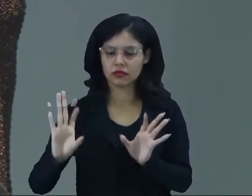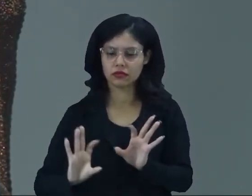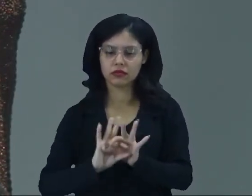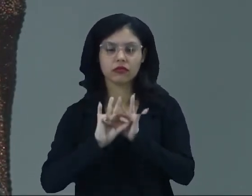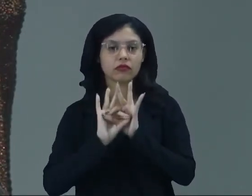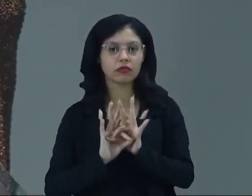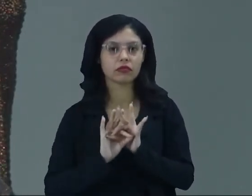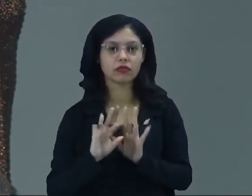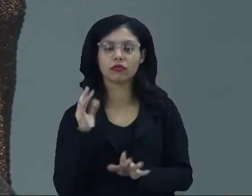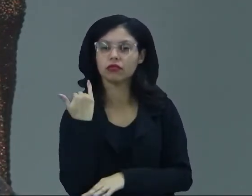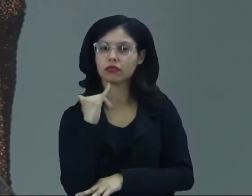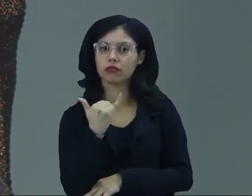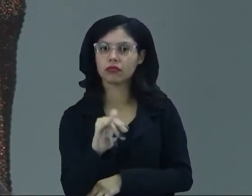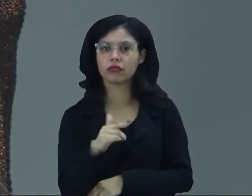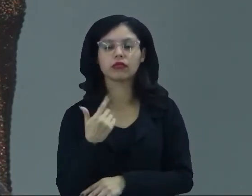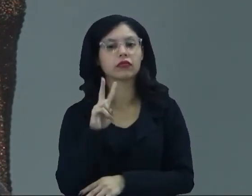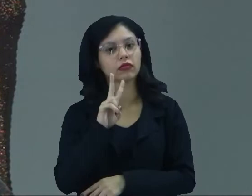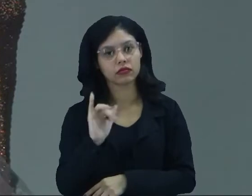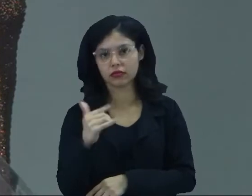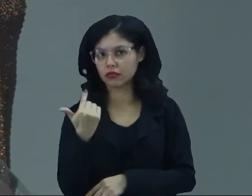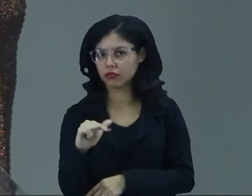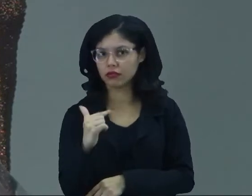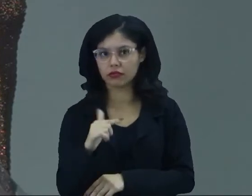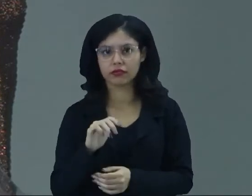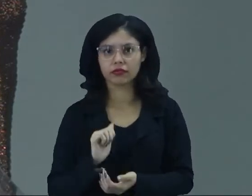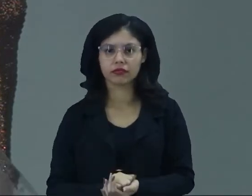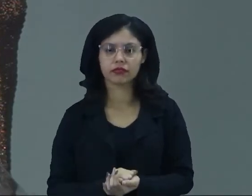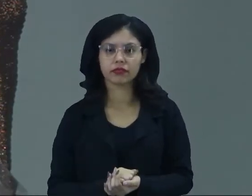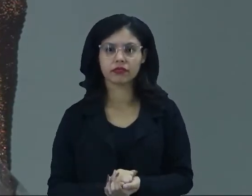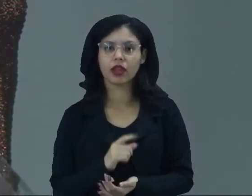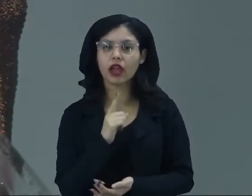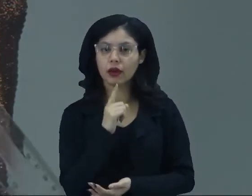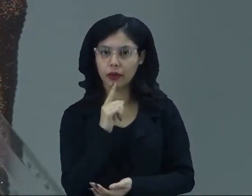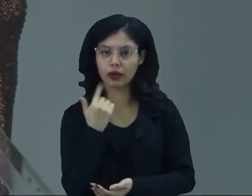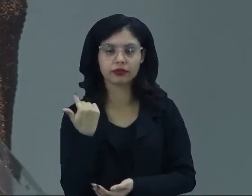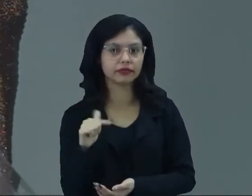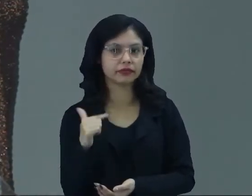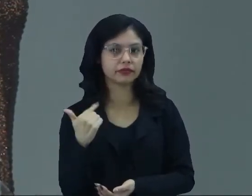à energia, ela não vai acender, ela não vai ter uma luz.